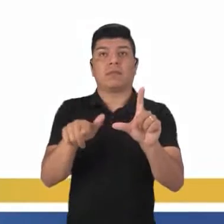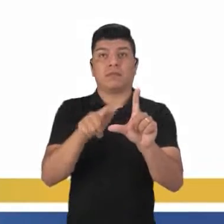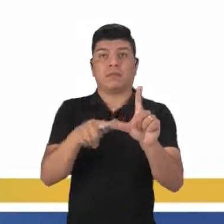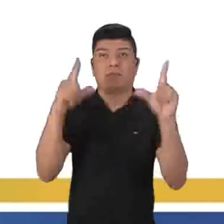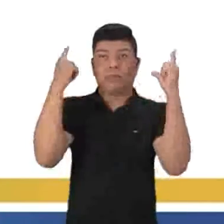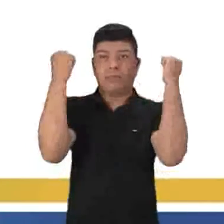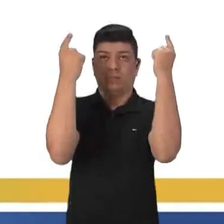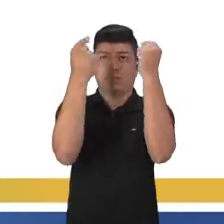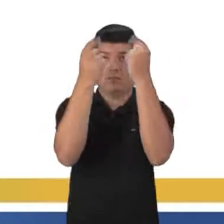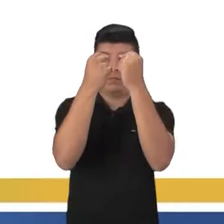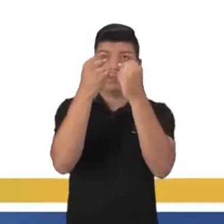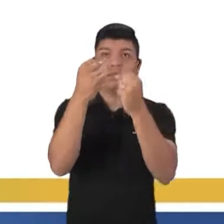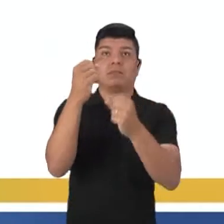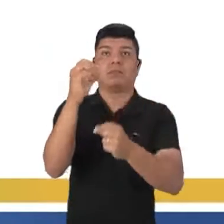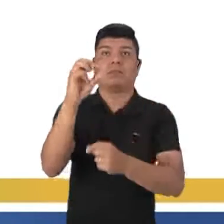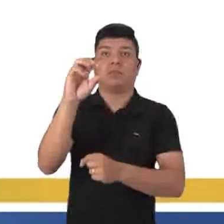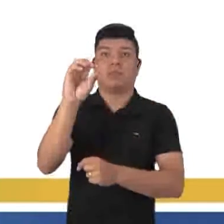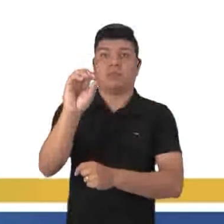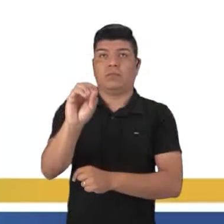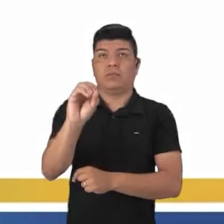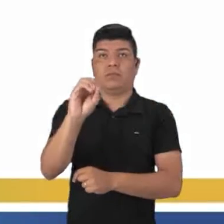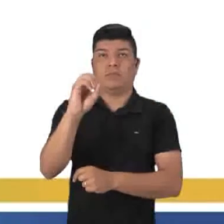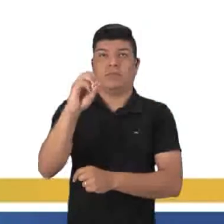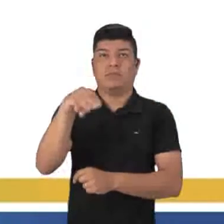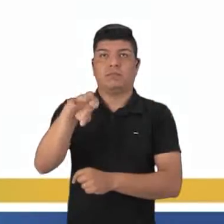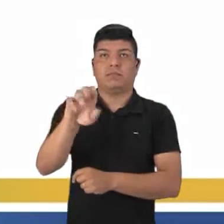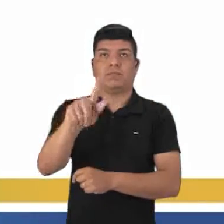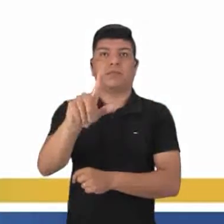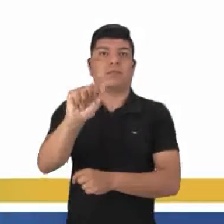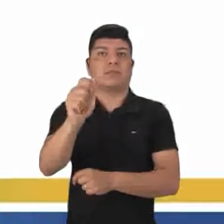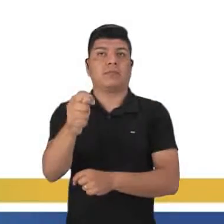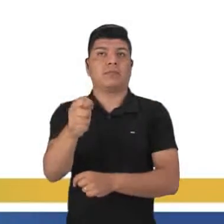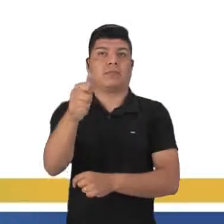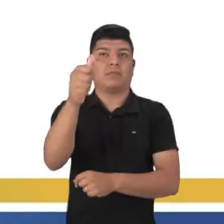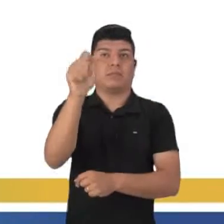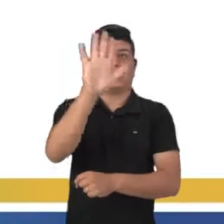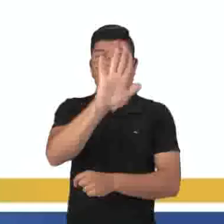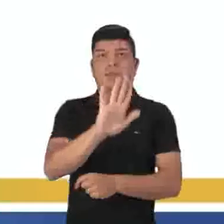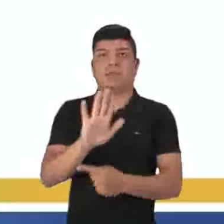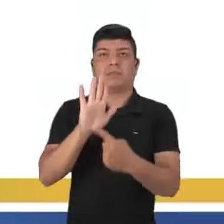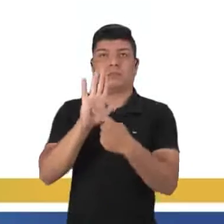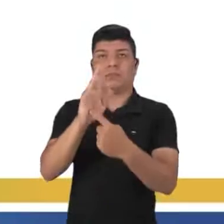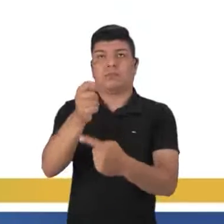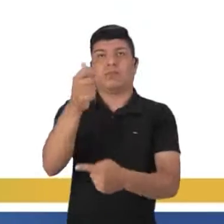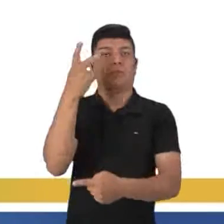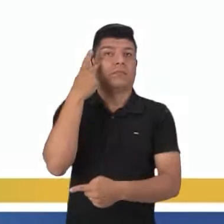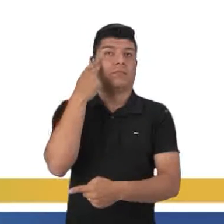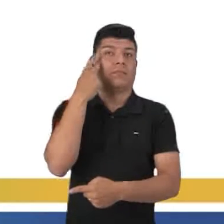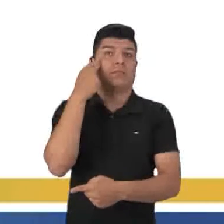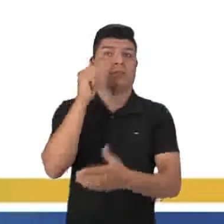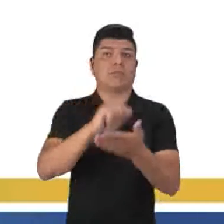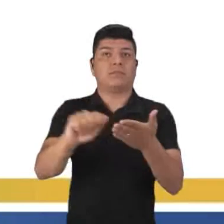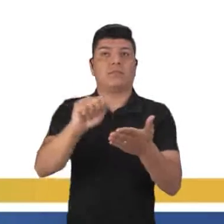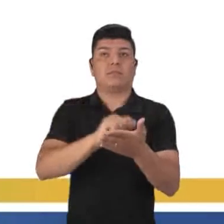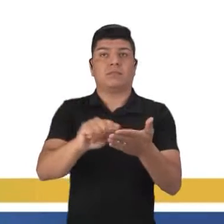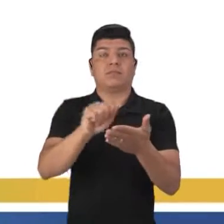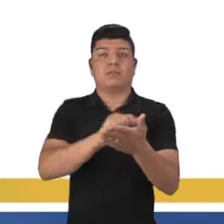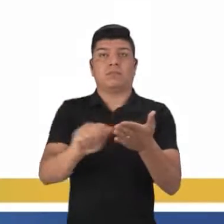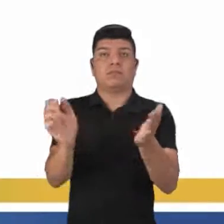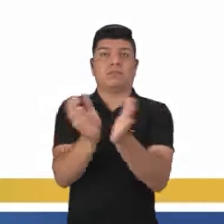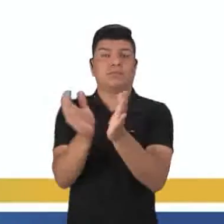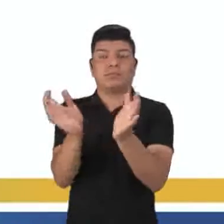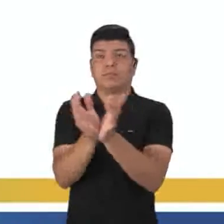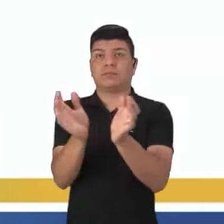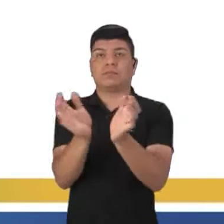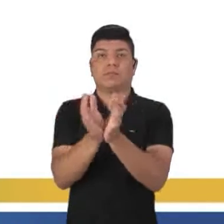ômega, Então, assim, o espaço amostral, no lançamento de uma moeda normal aí, é escrito em forma de